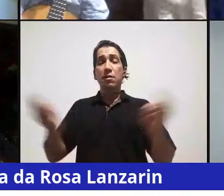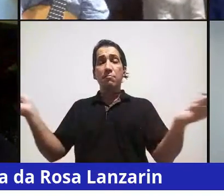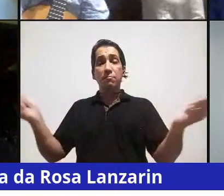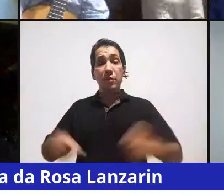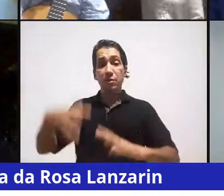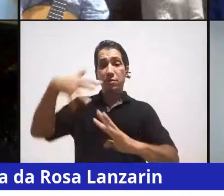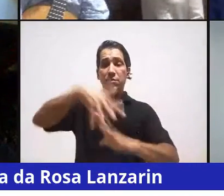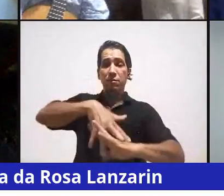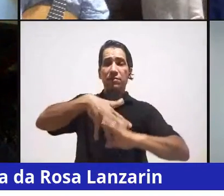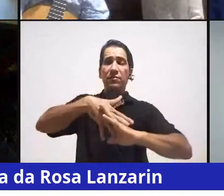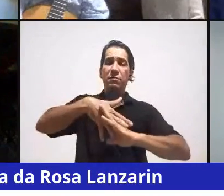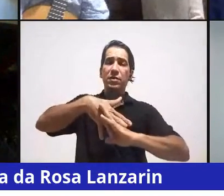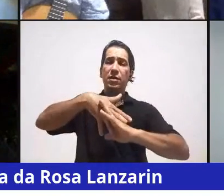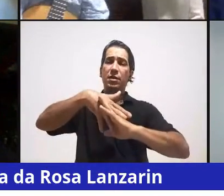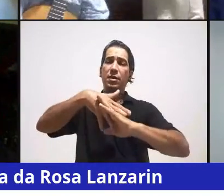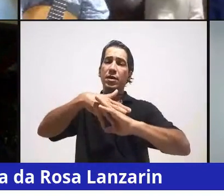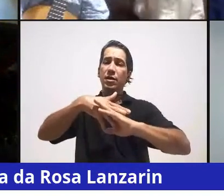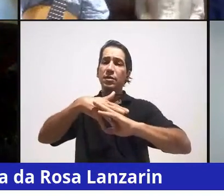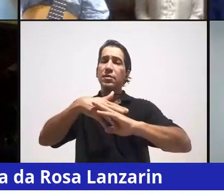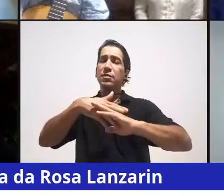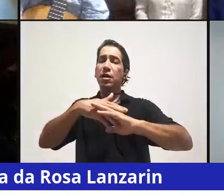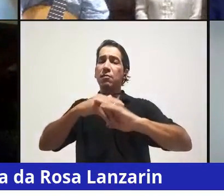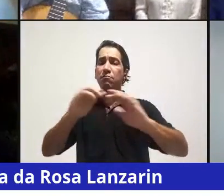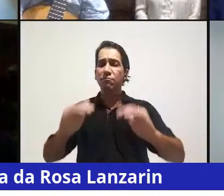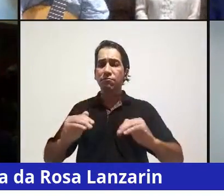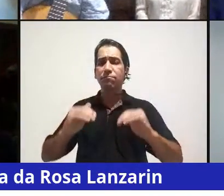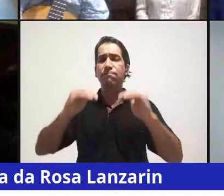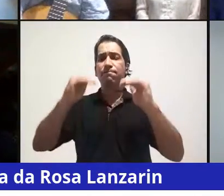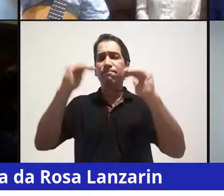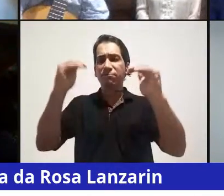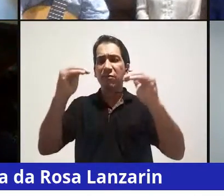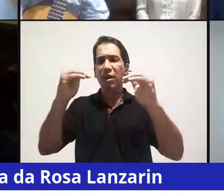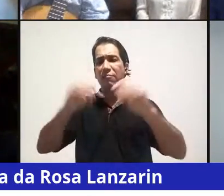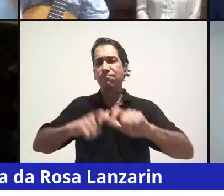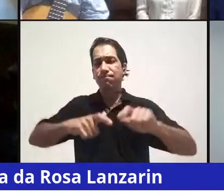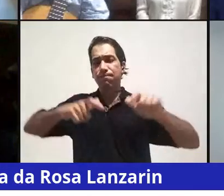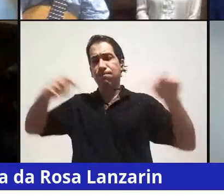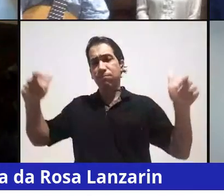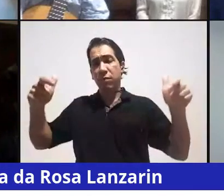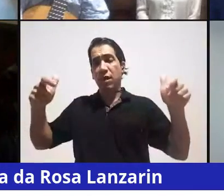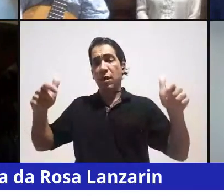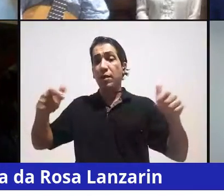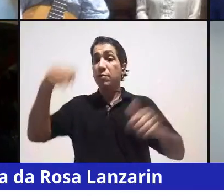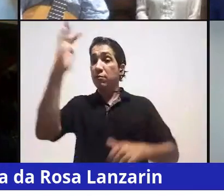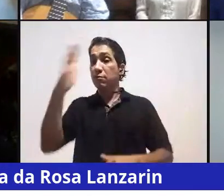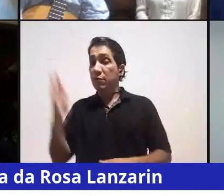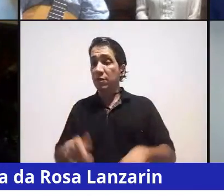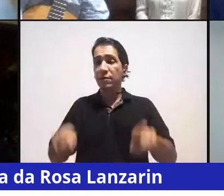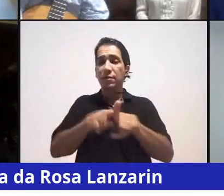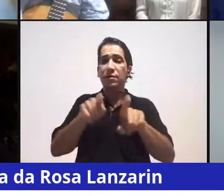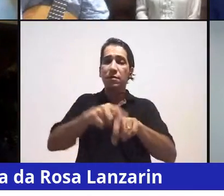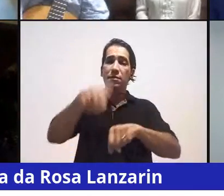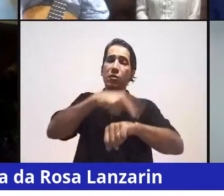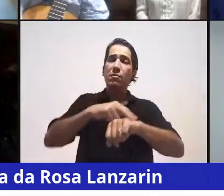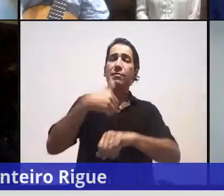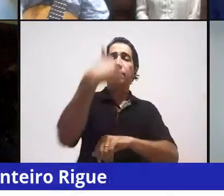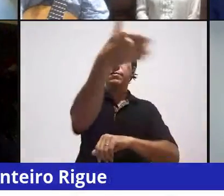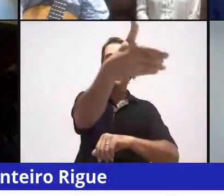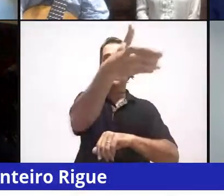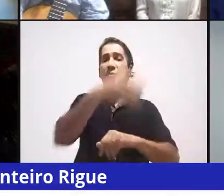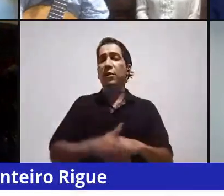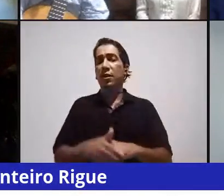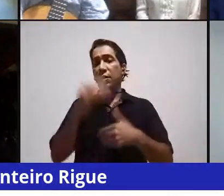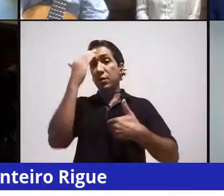ganhando novas dimensões no cenário nacional e internacional. Enfim, aos convidados,